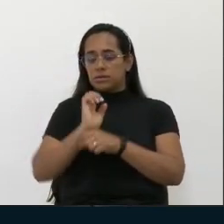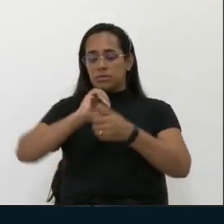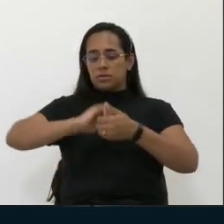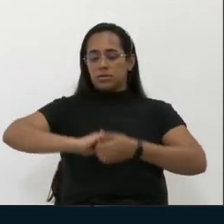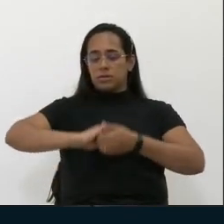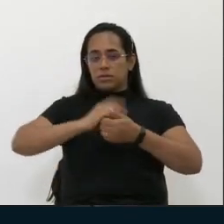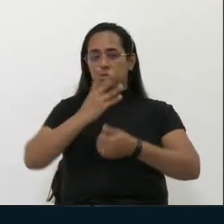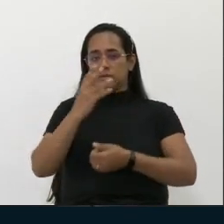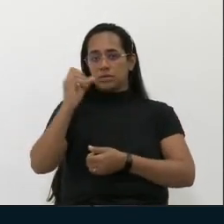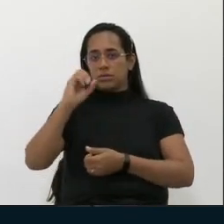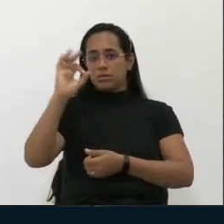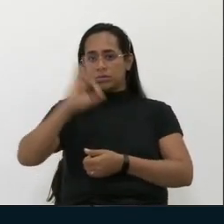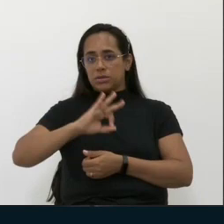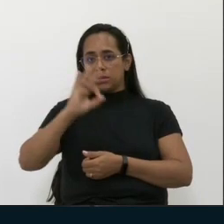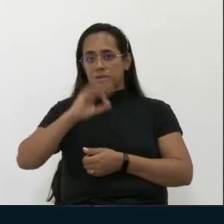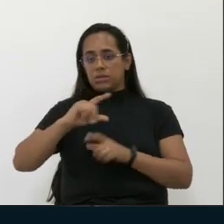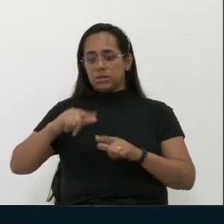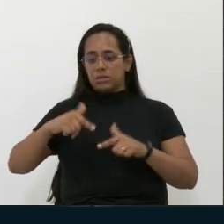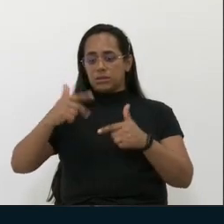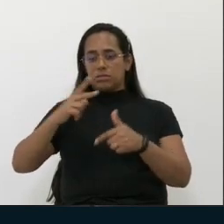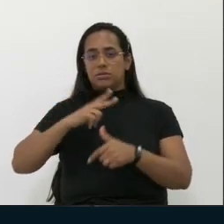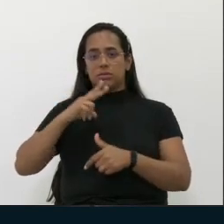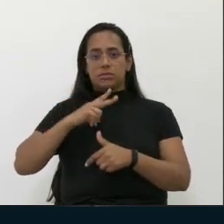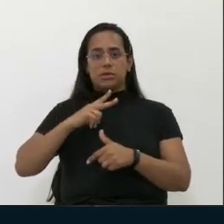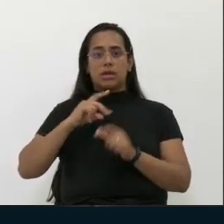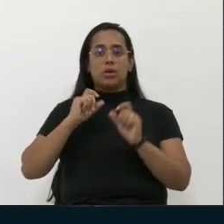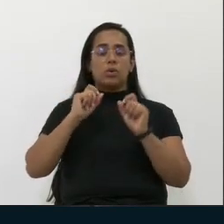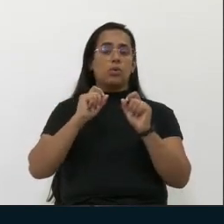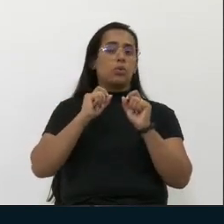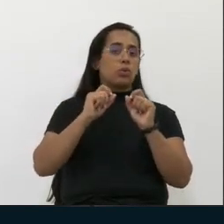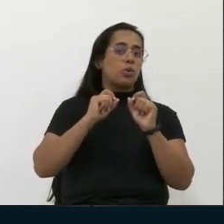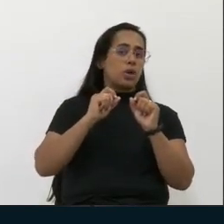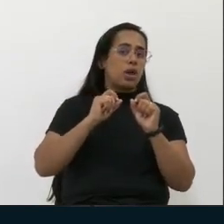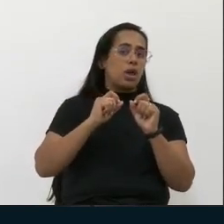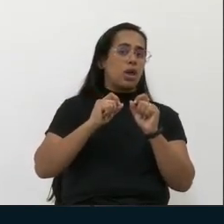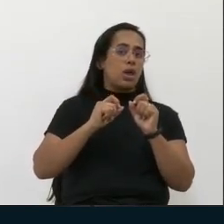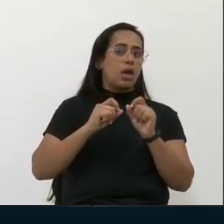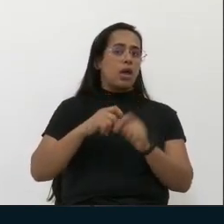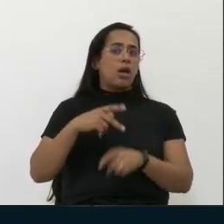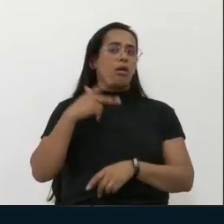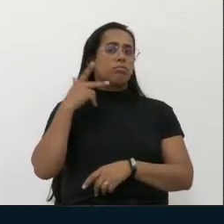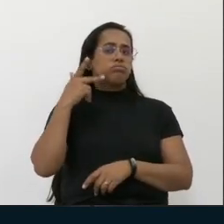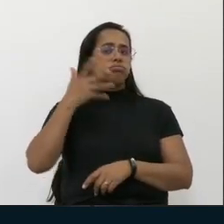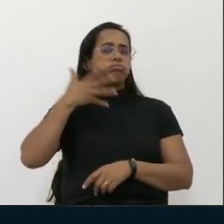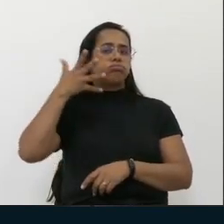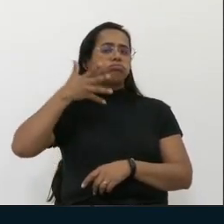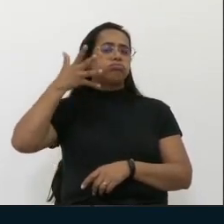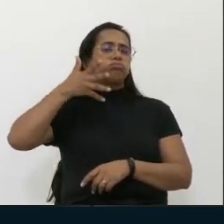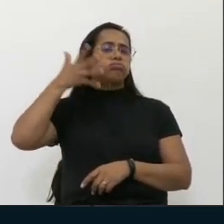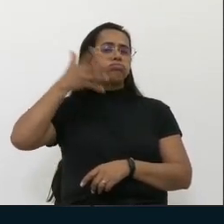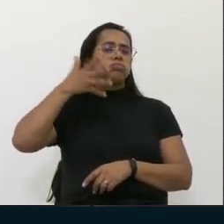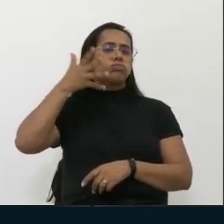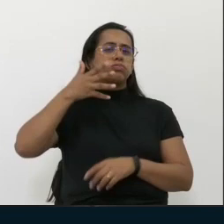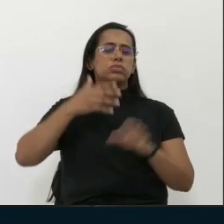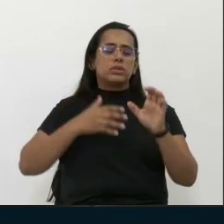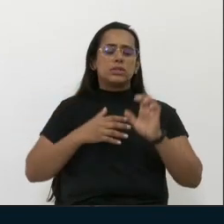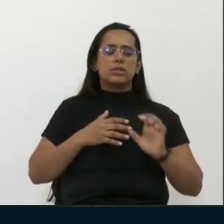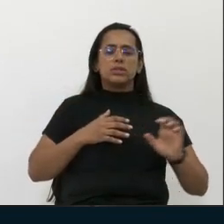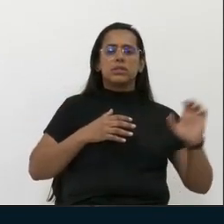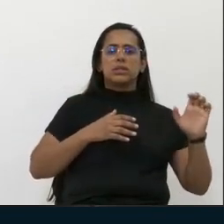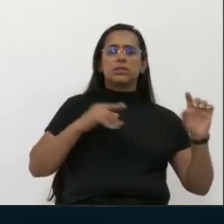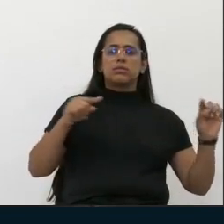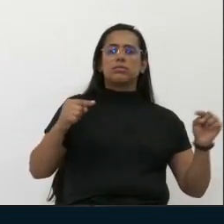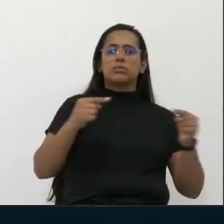Aí vem aqui o discurso da esquerda, o discurso da oposição, dizendo que a Câmara que está privatizando a